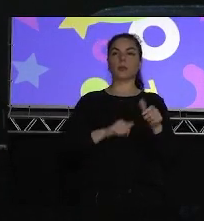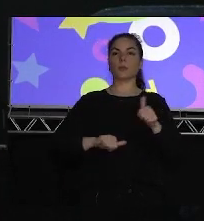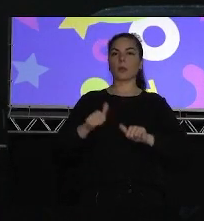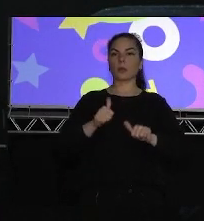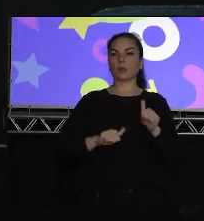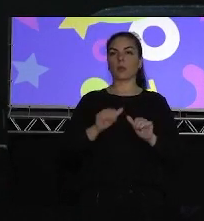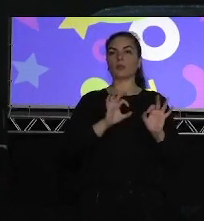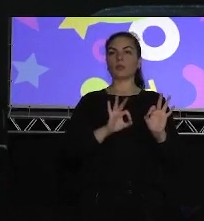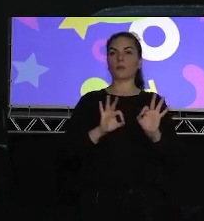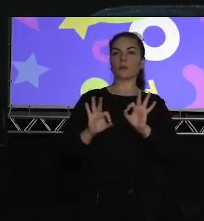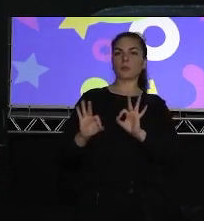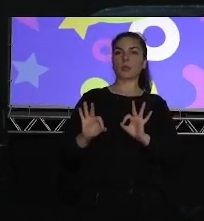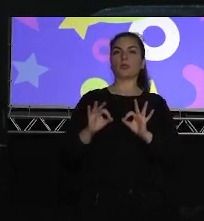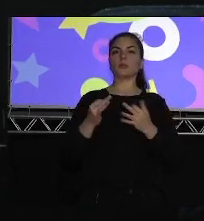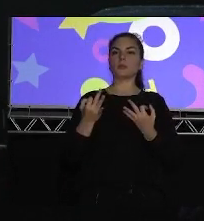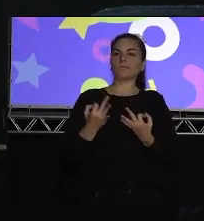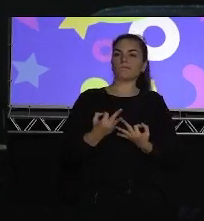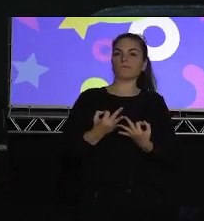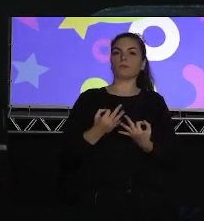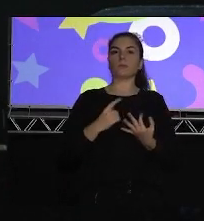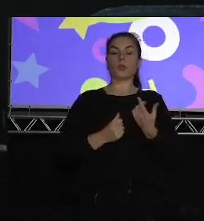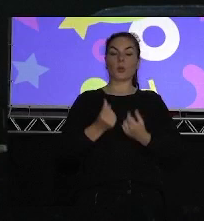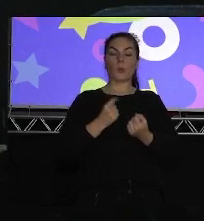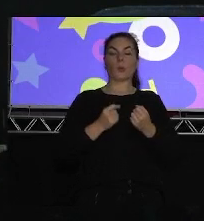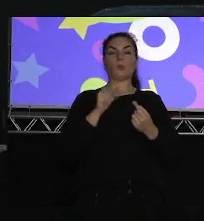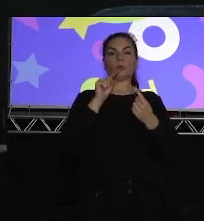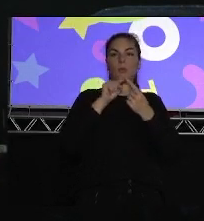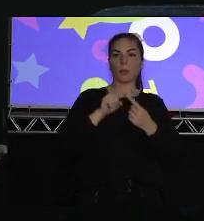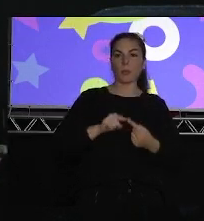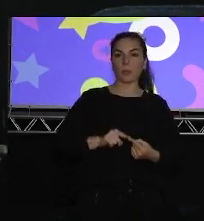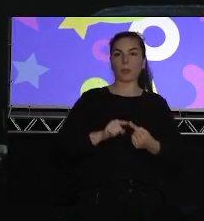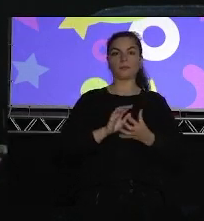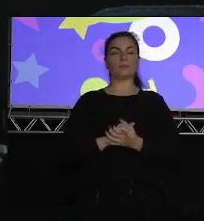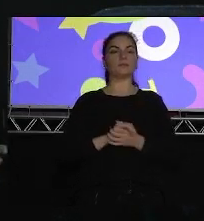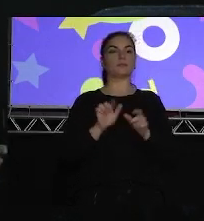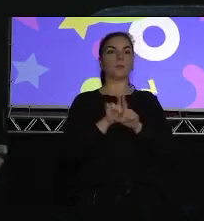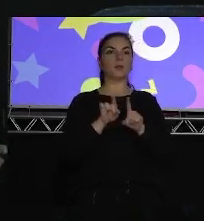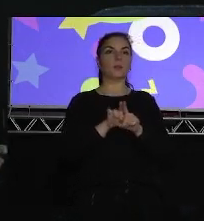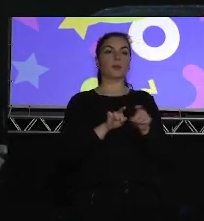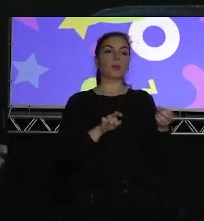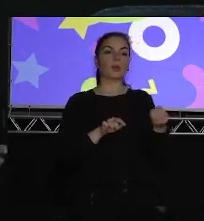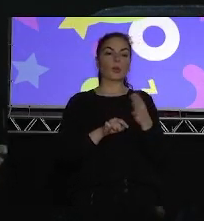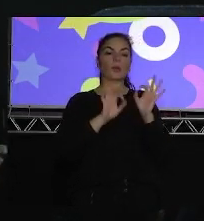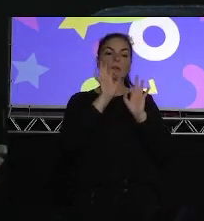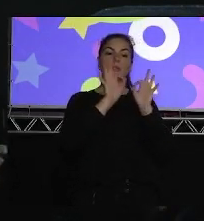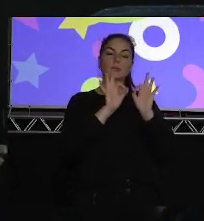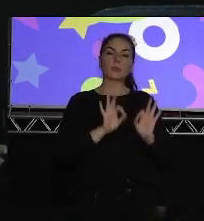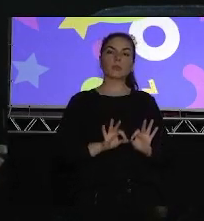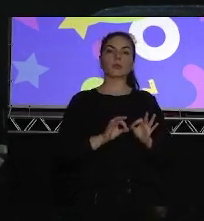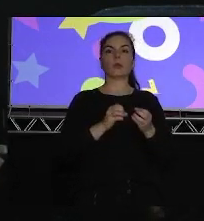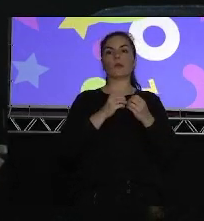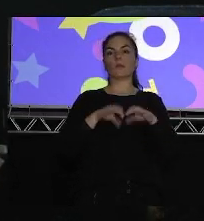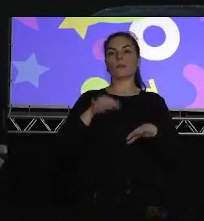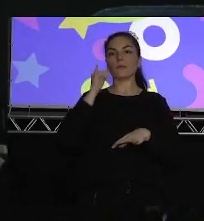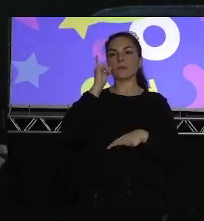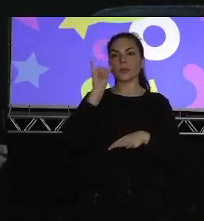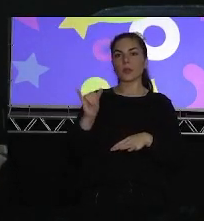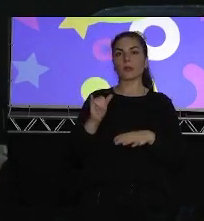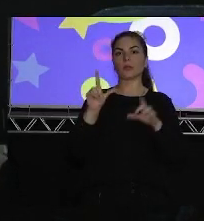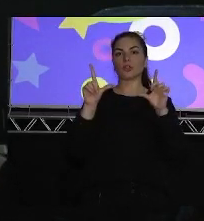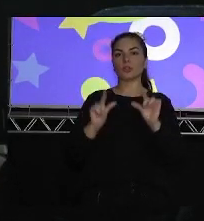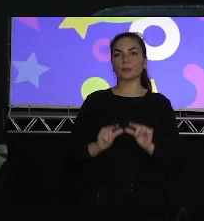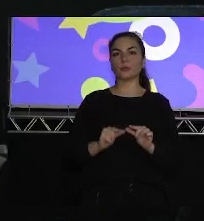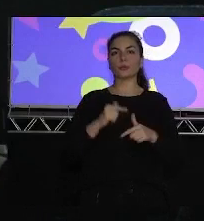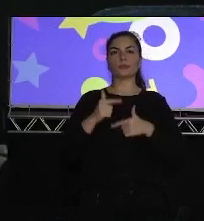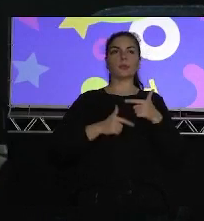com eficácia, então estabeleceu aí alguns objetivos para isso, aumentar a colaboração em TI e negócio, reduzir o desperdício, dar visibilidade ao trabalho em